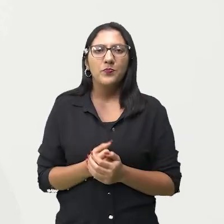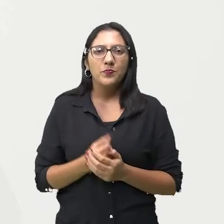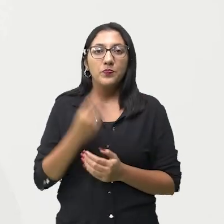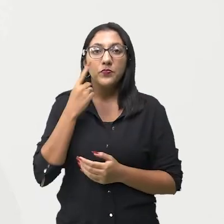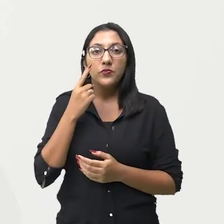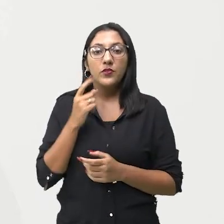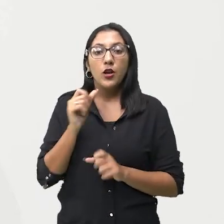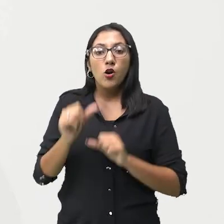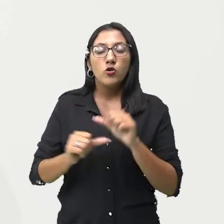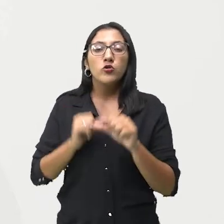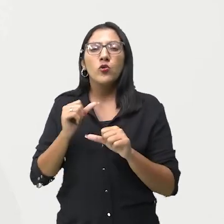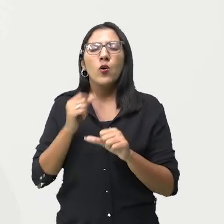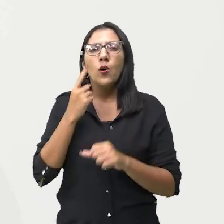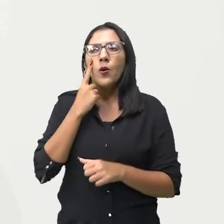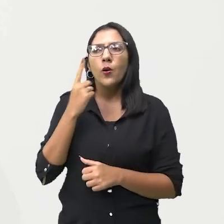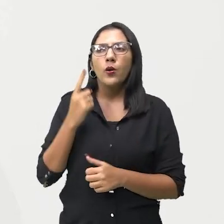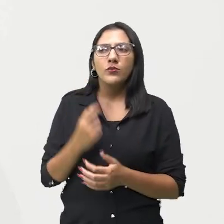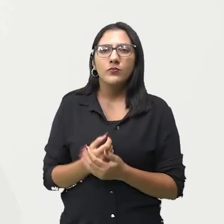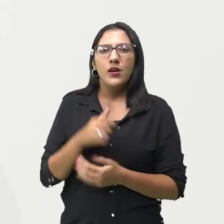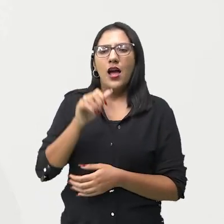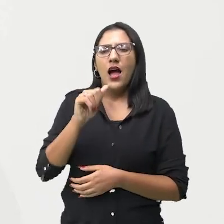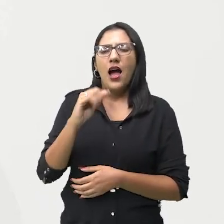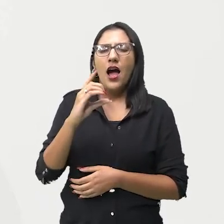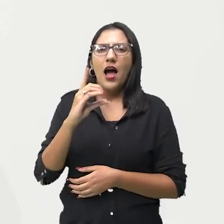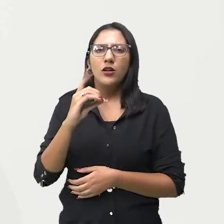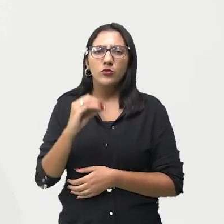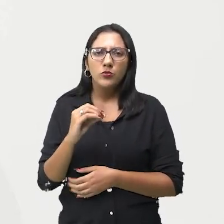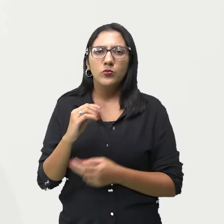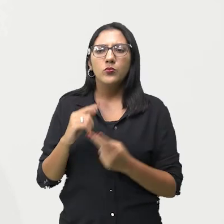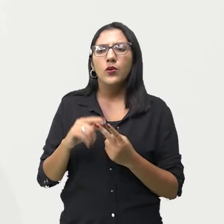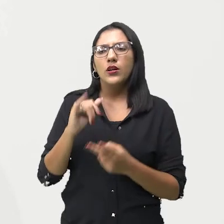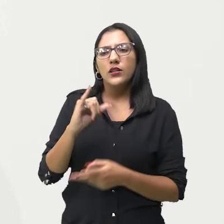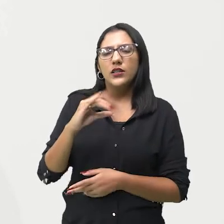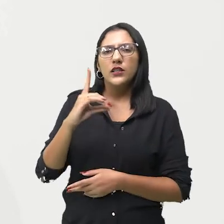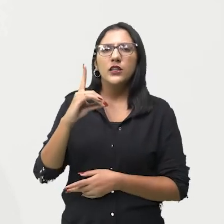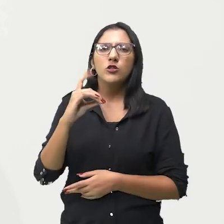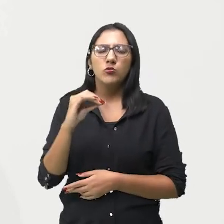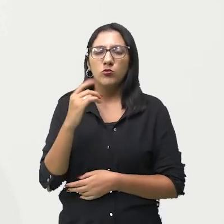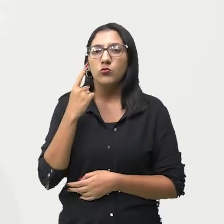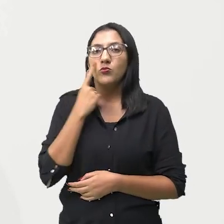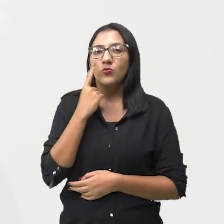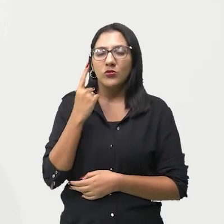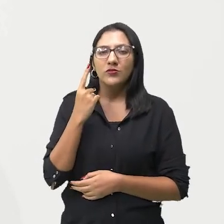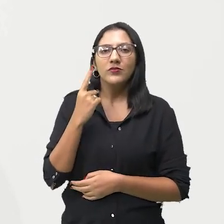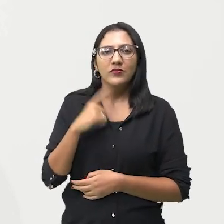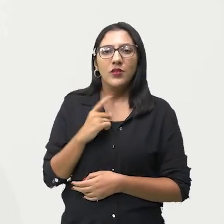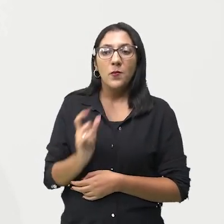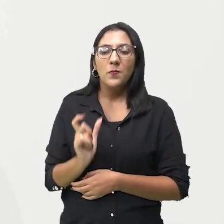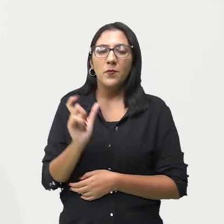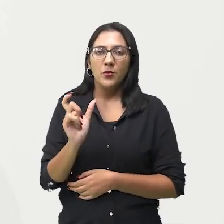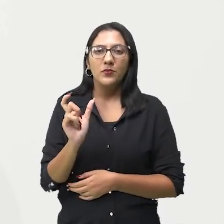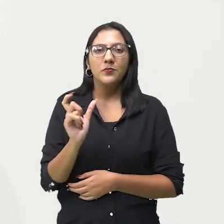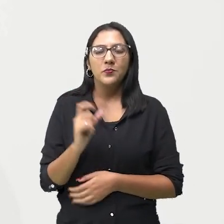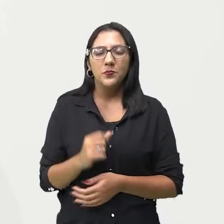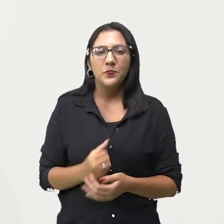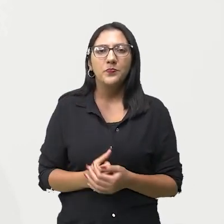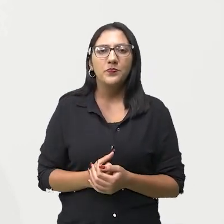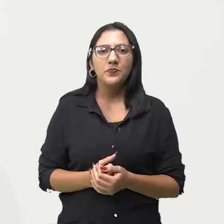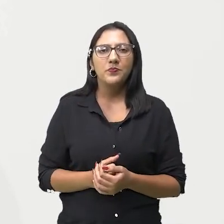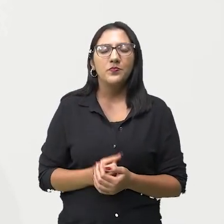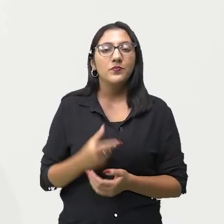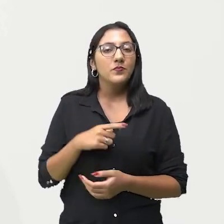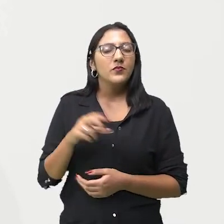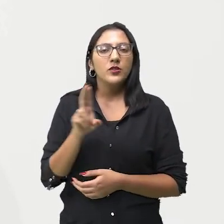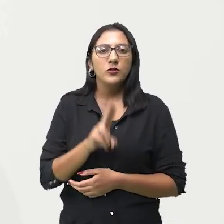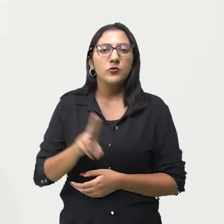no particípio quando ele termina assim, em ado, ido, tá? Como é o caso de acabado, o particípio do verbo acabar, né? E ele